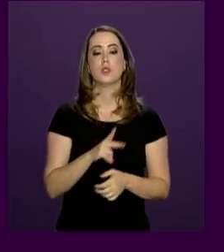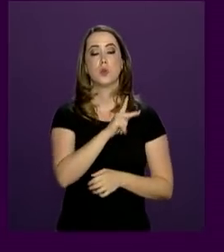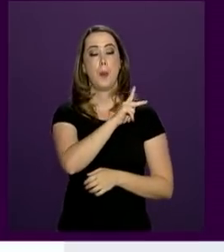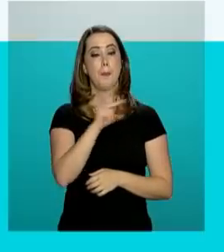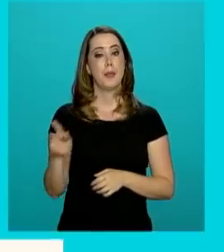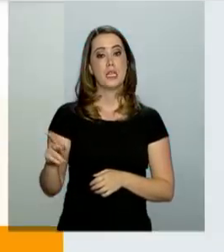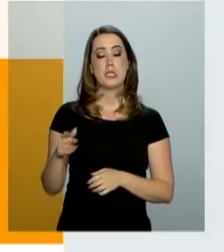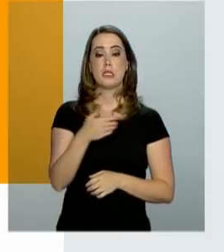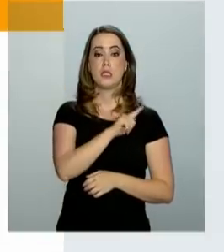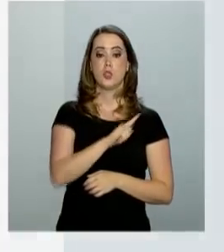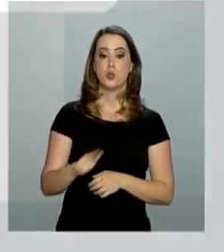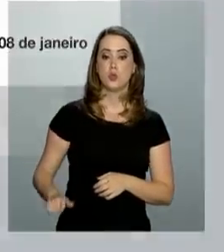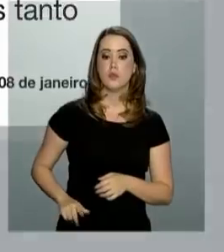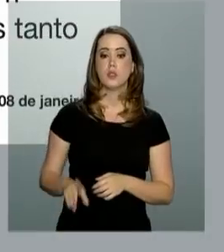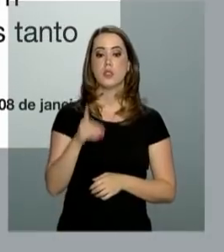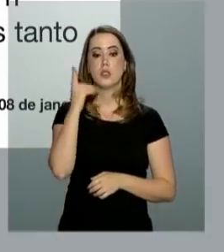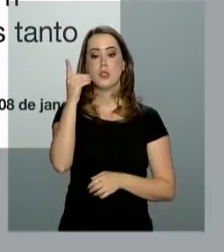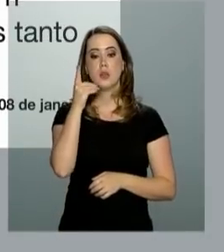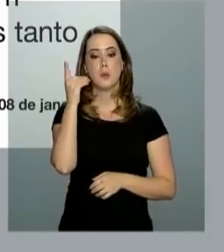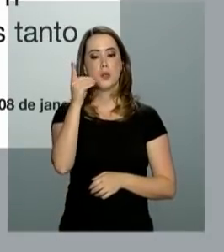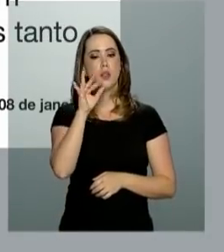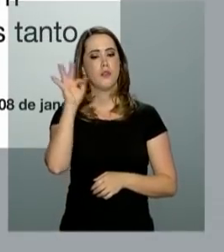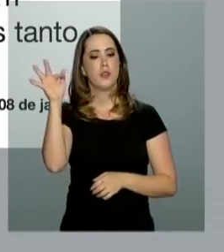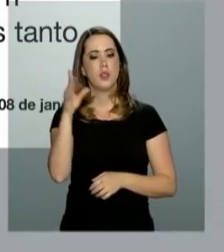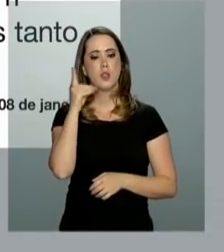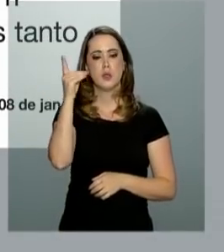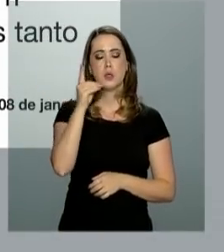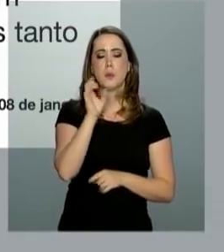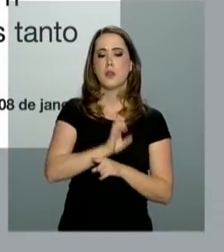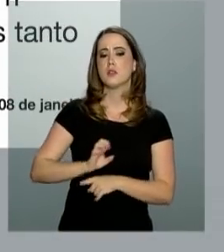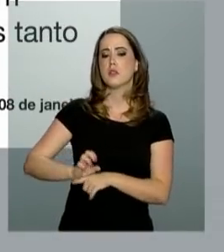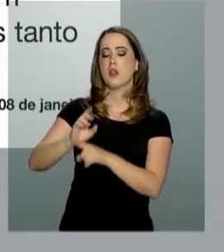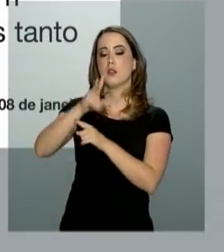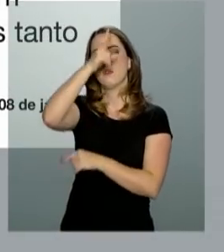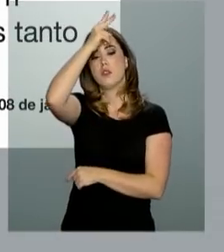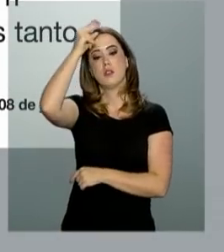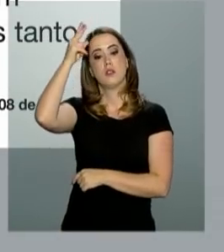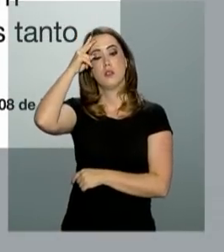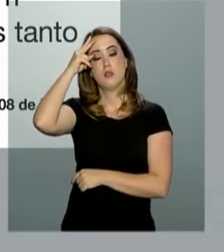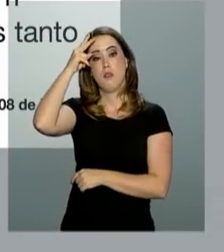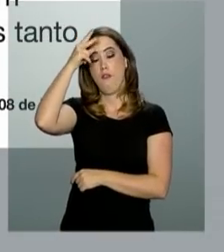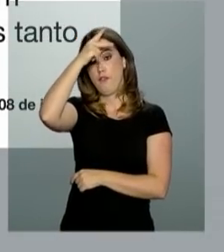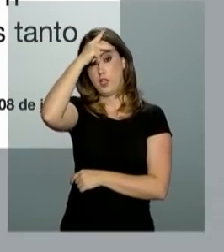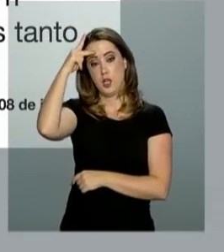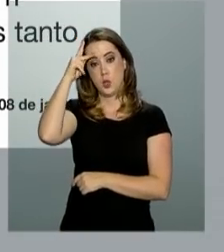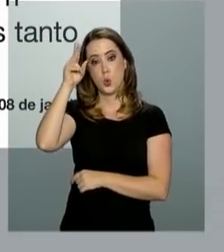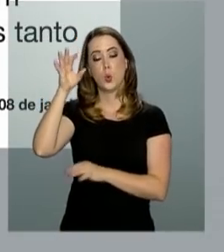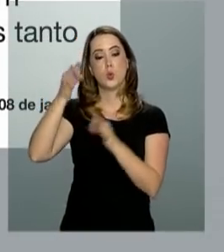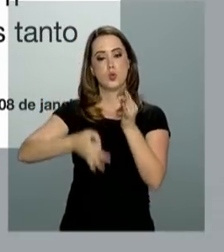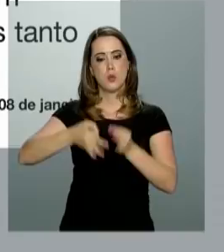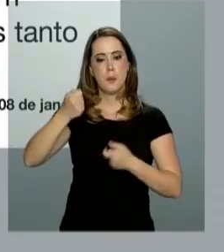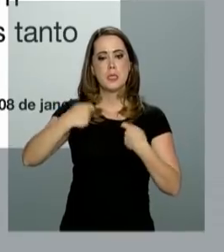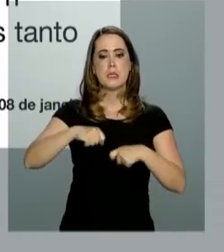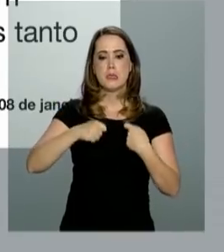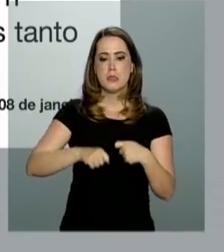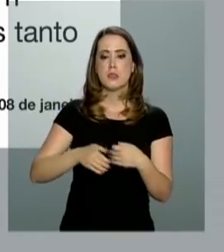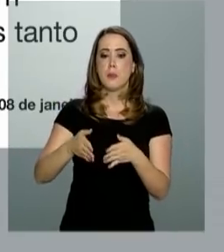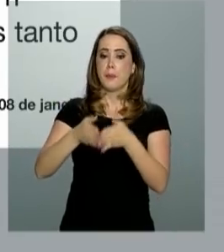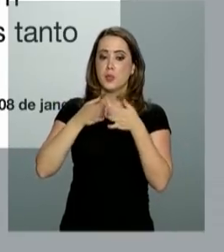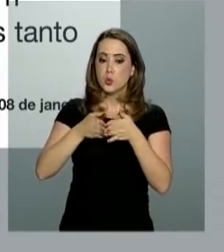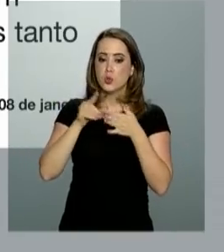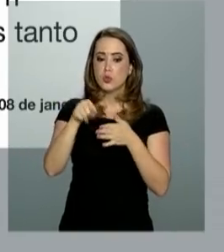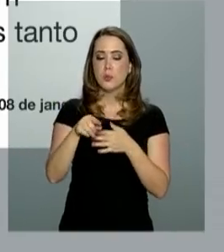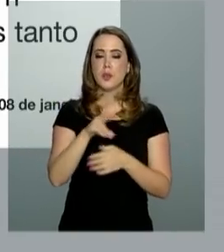governadores, prefeitos, deputados federais, estaduais, vereadores e judiciário têm que ser cobrados para que dias